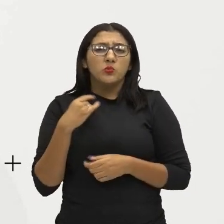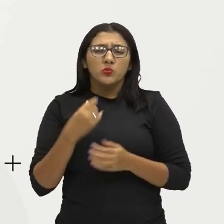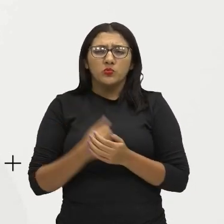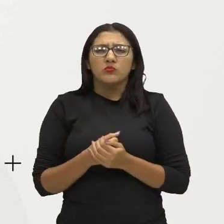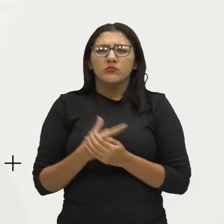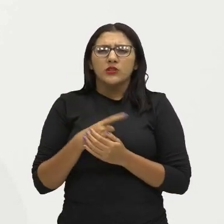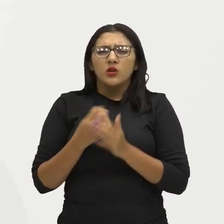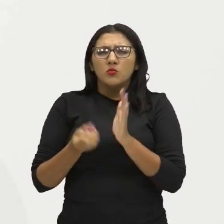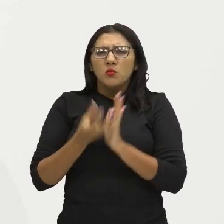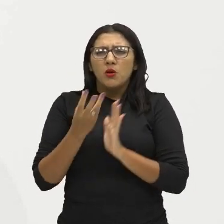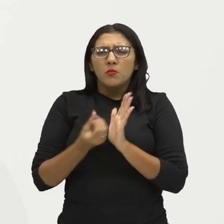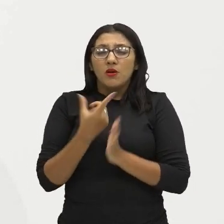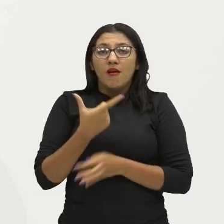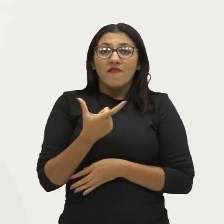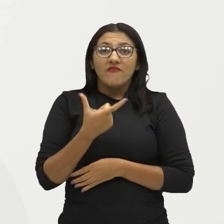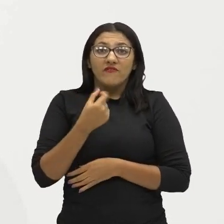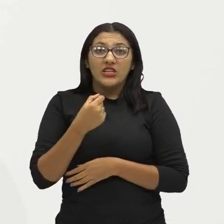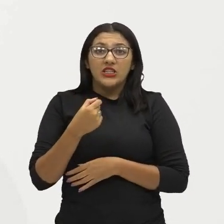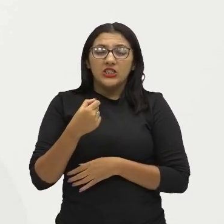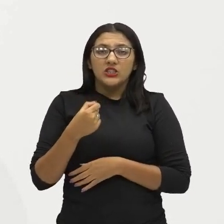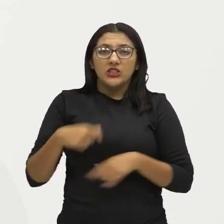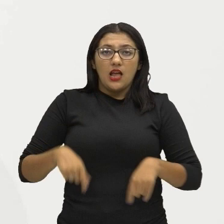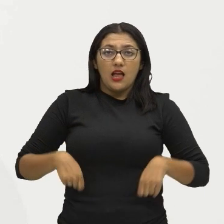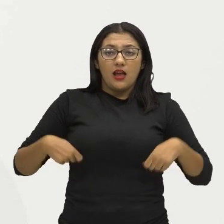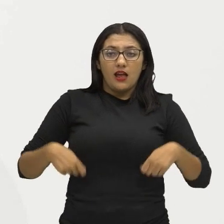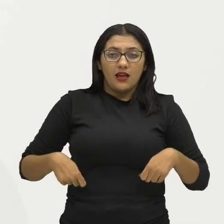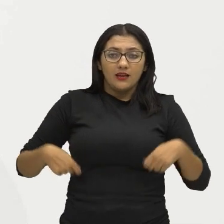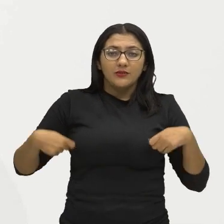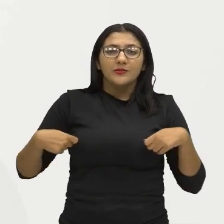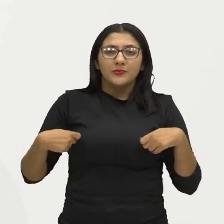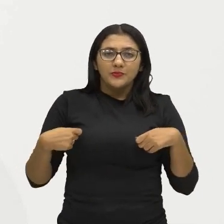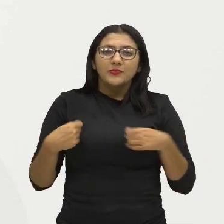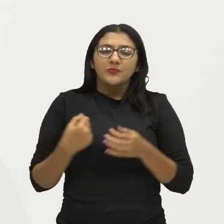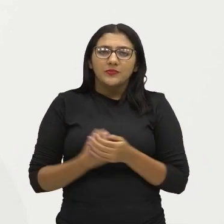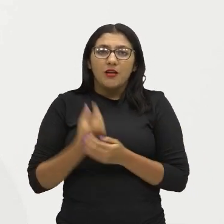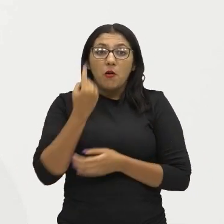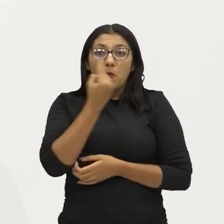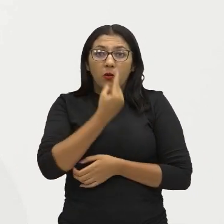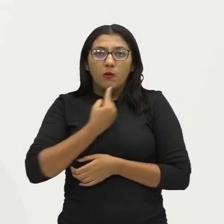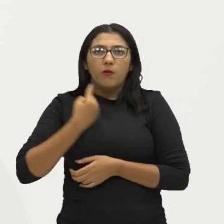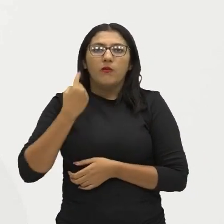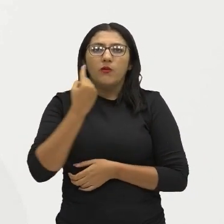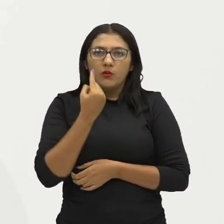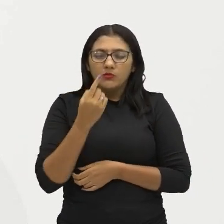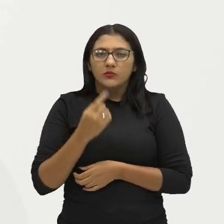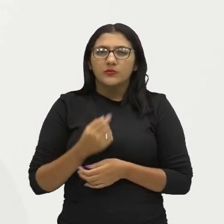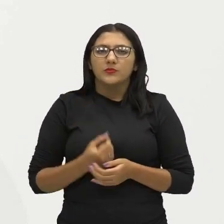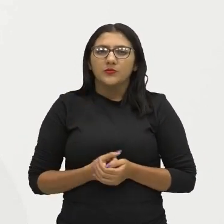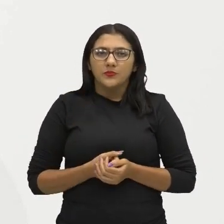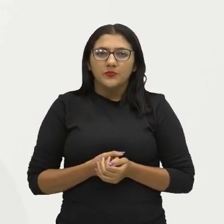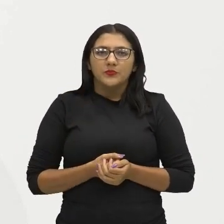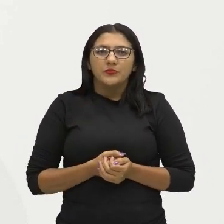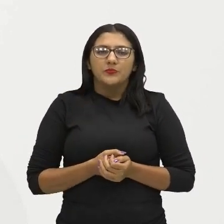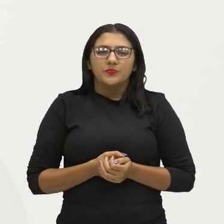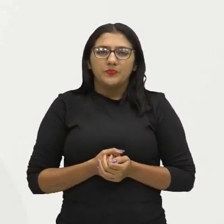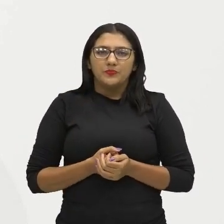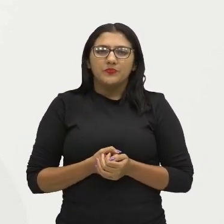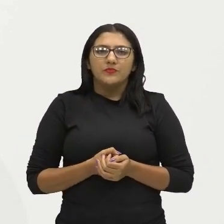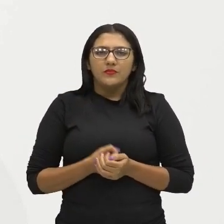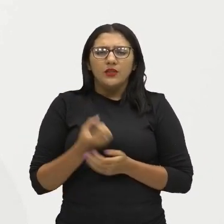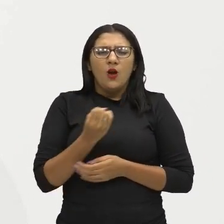20 calças por hora, olha só. A quantidade de